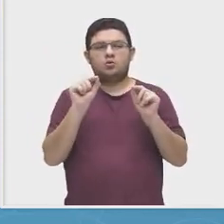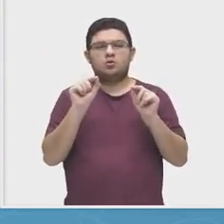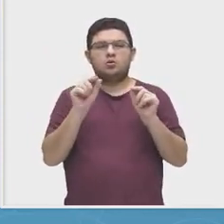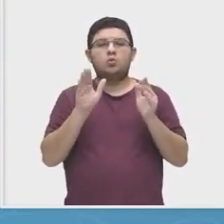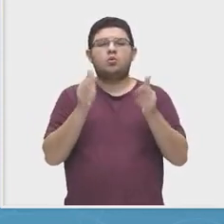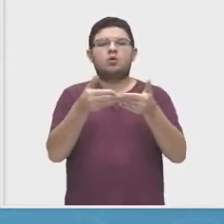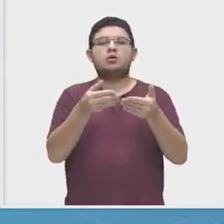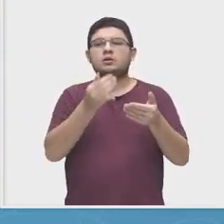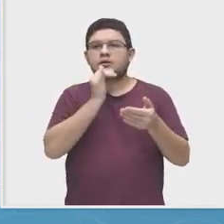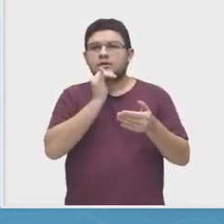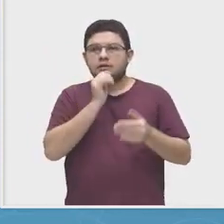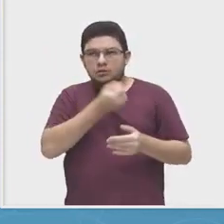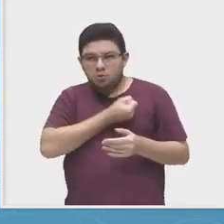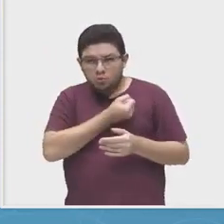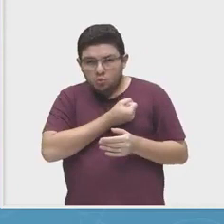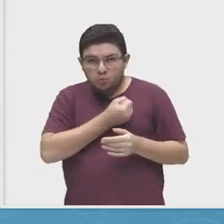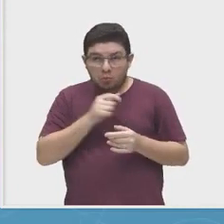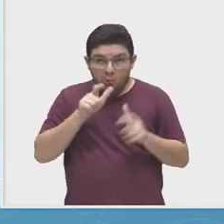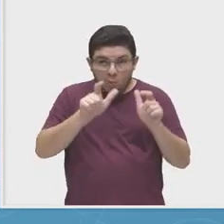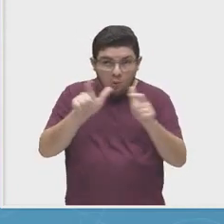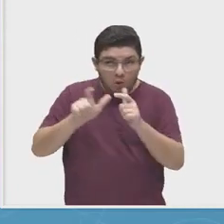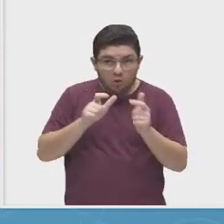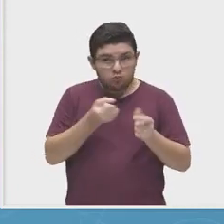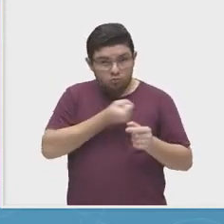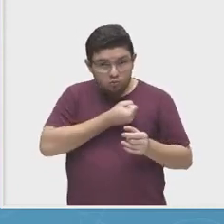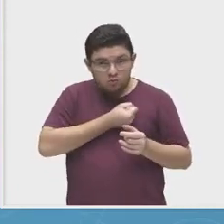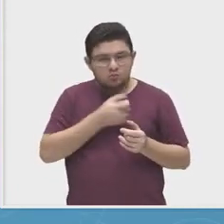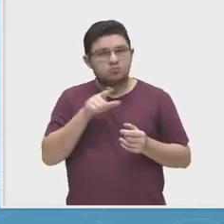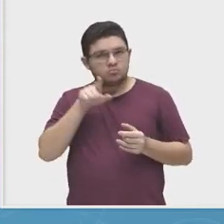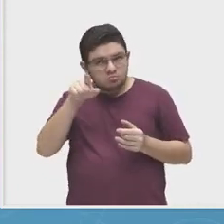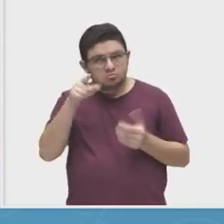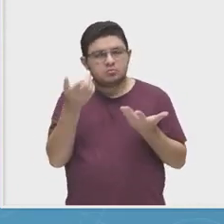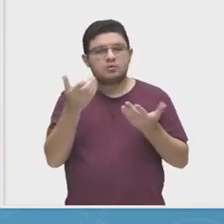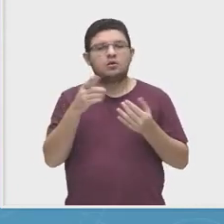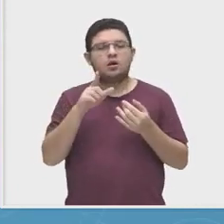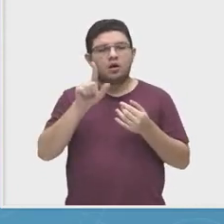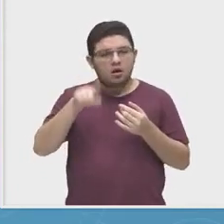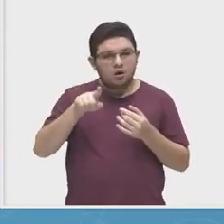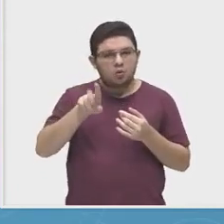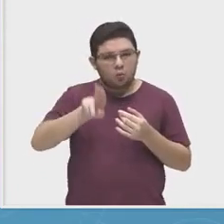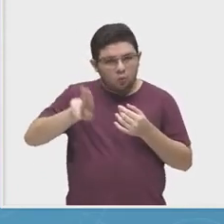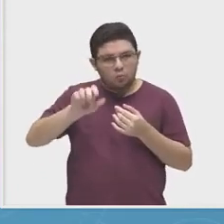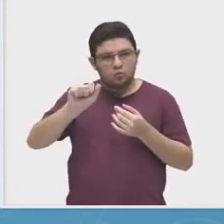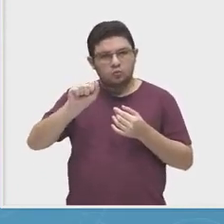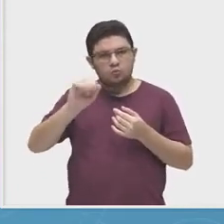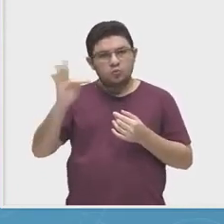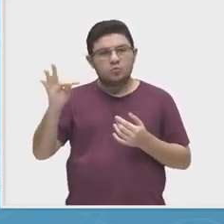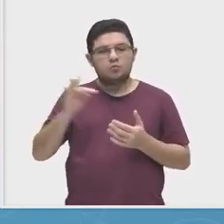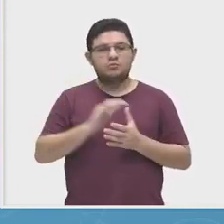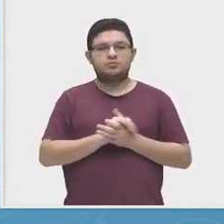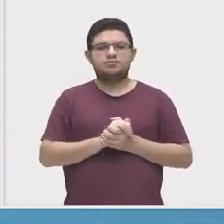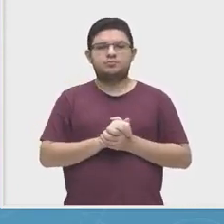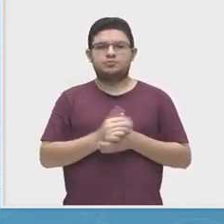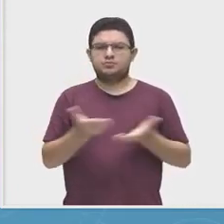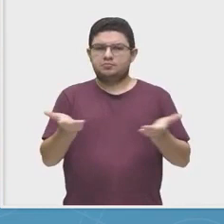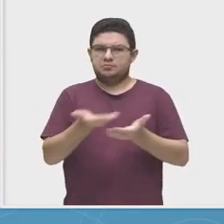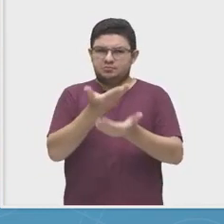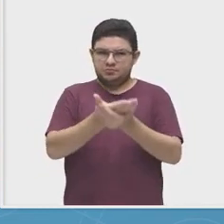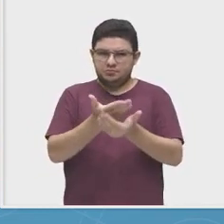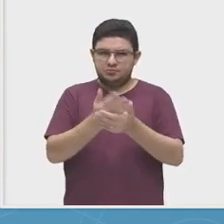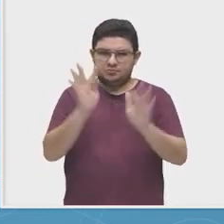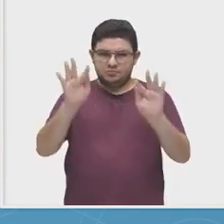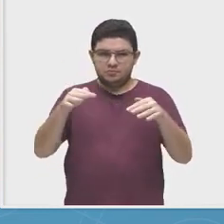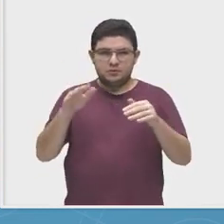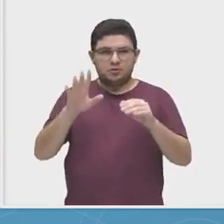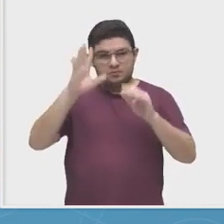um número, por exemplo, o endereço possui um número, então eu vou utilizar sempre o at. Então, para finalizar, a gente imagina